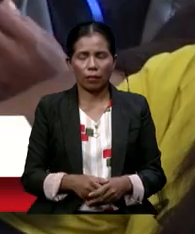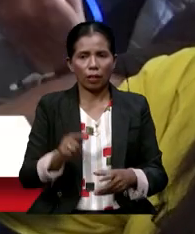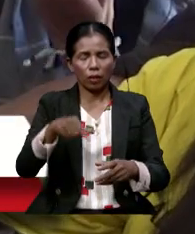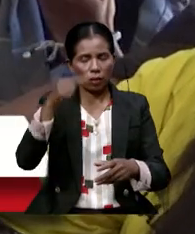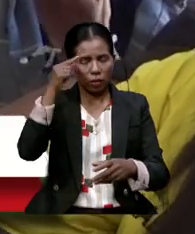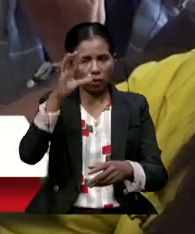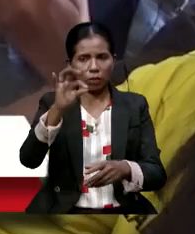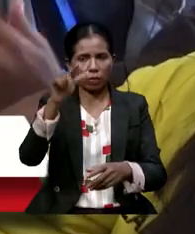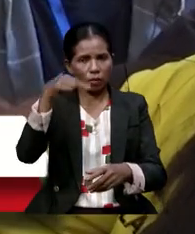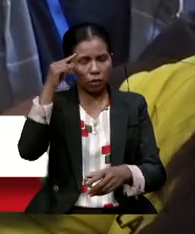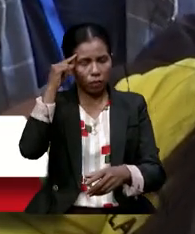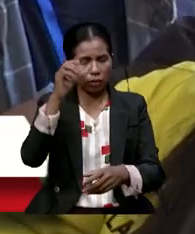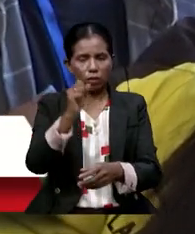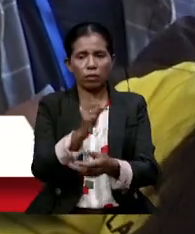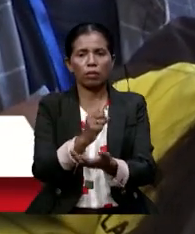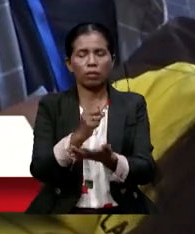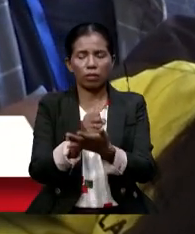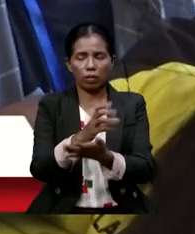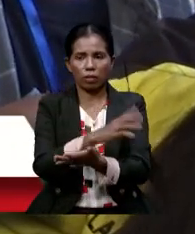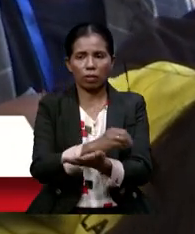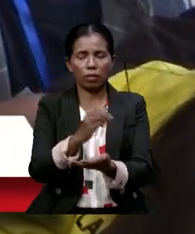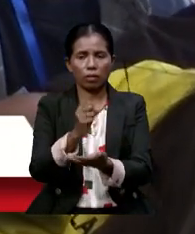governo, não governo constitucional, tal